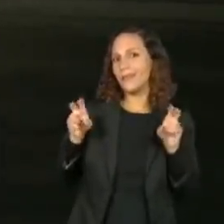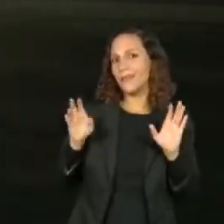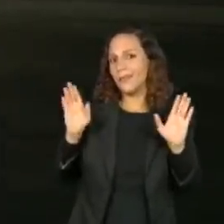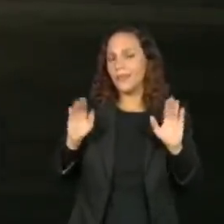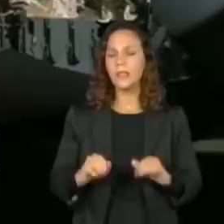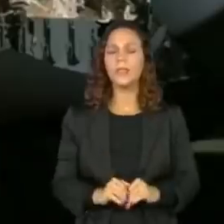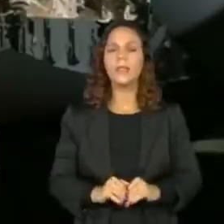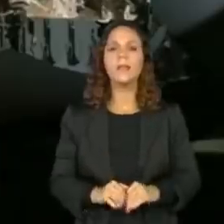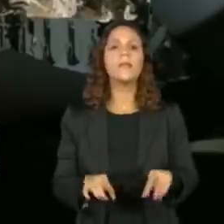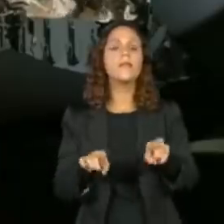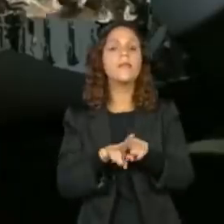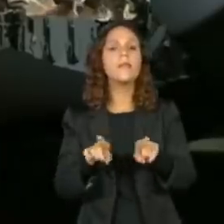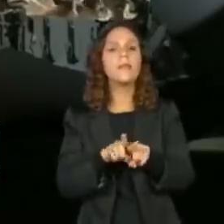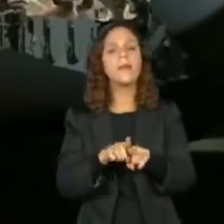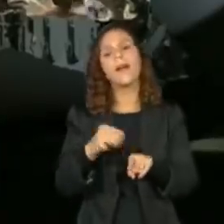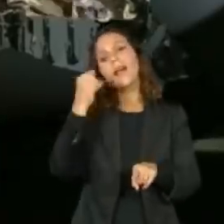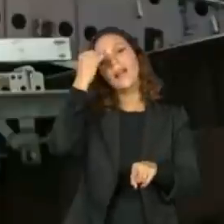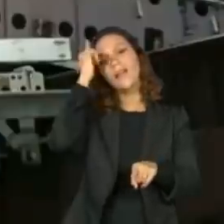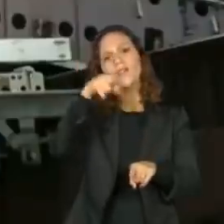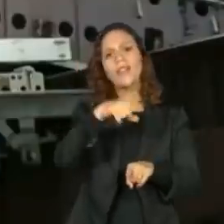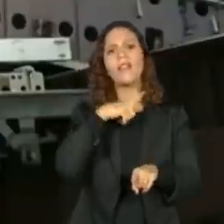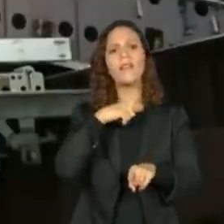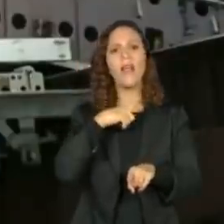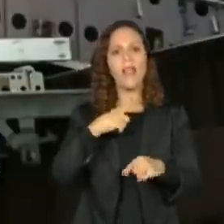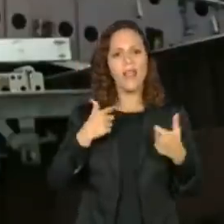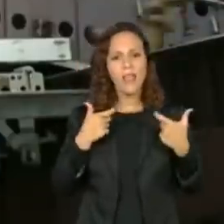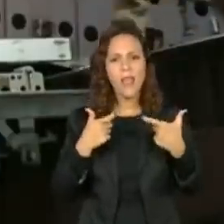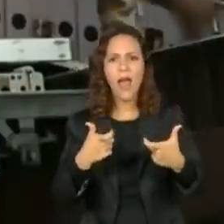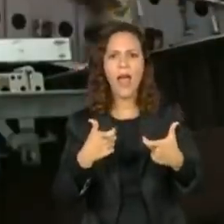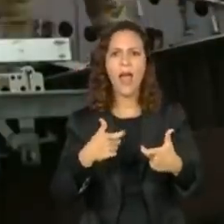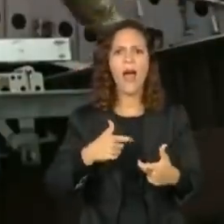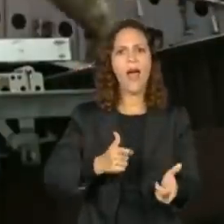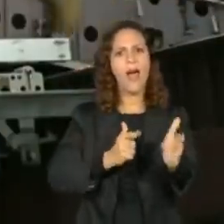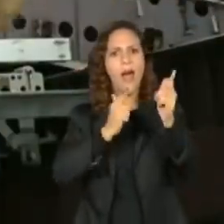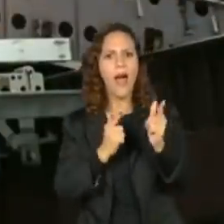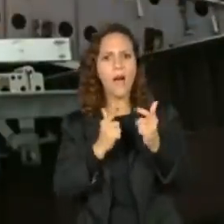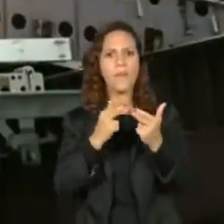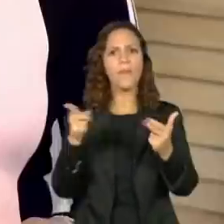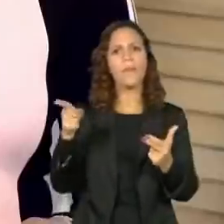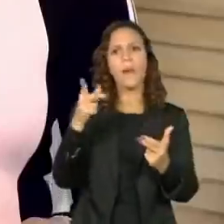e também que não tem um poderio militar que possa, de alguma maneira, ser percebido como uma ameaça pela Rússia.